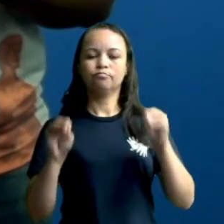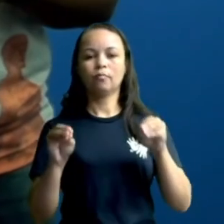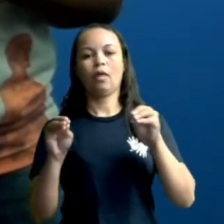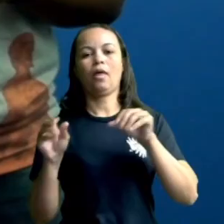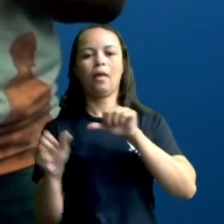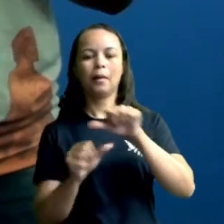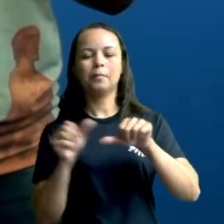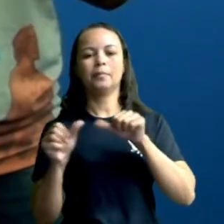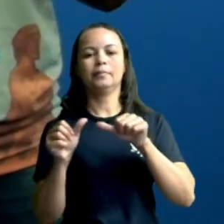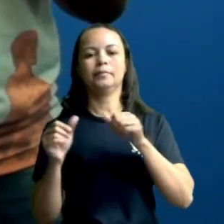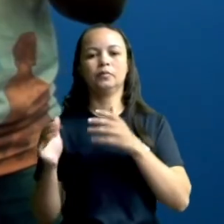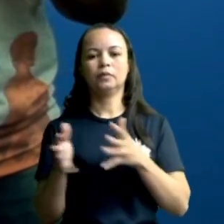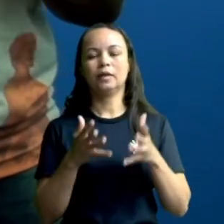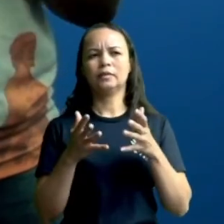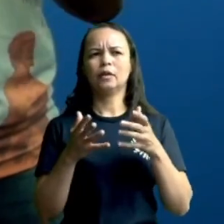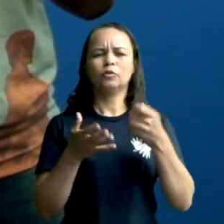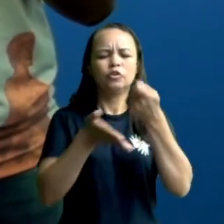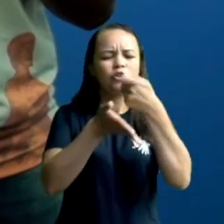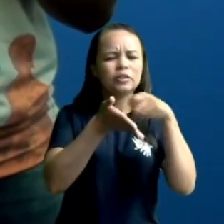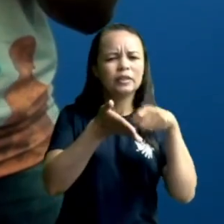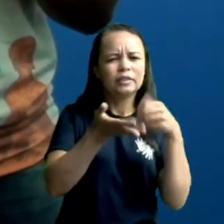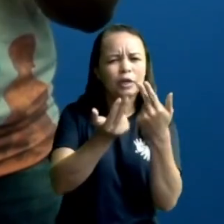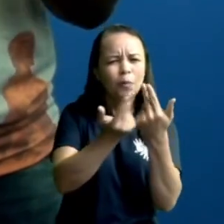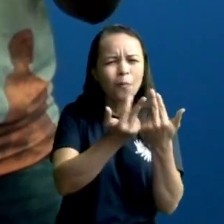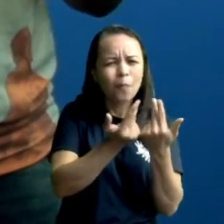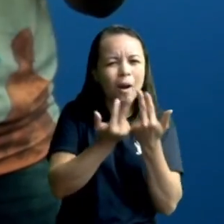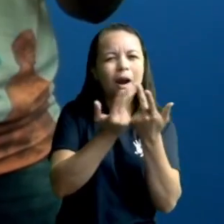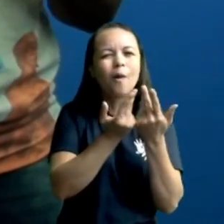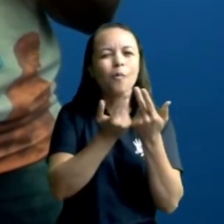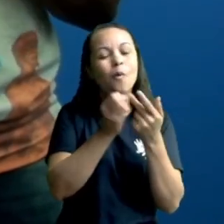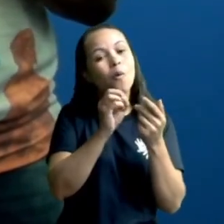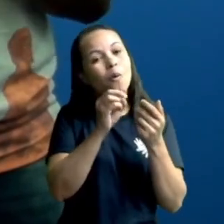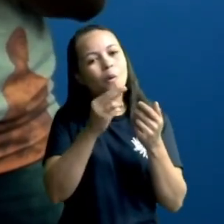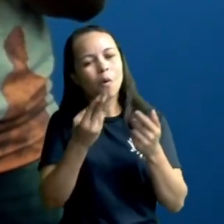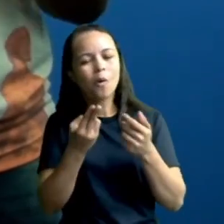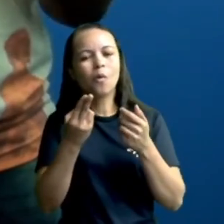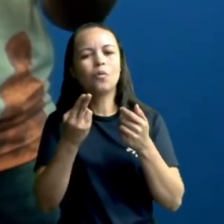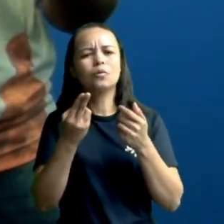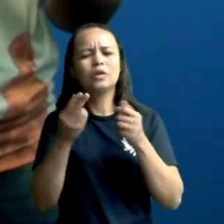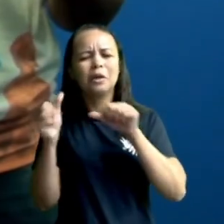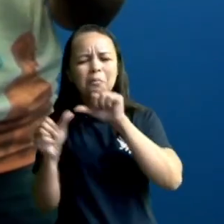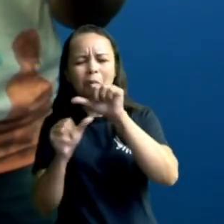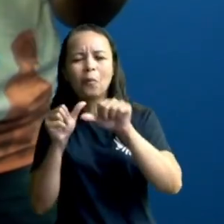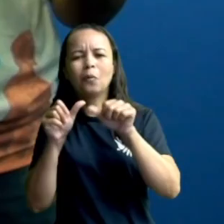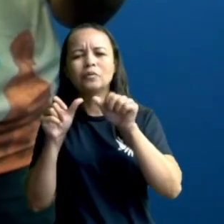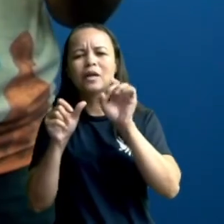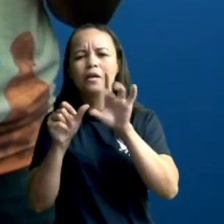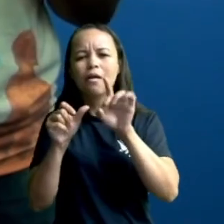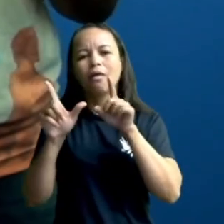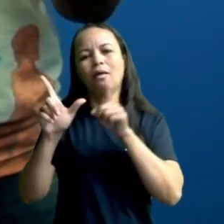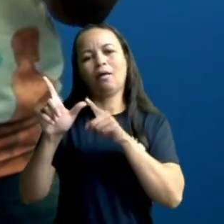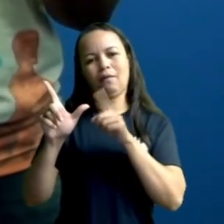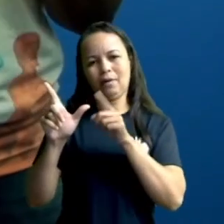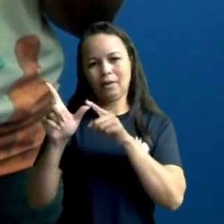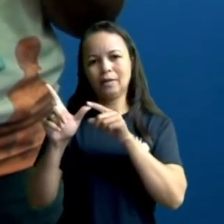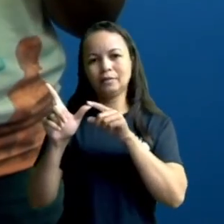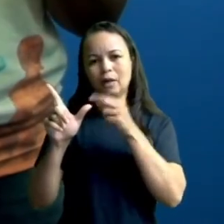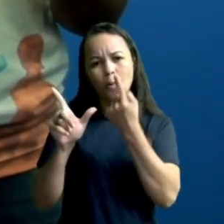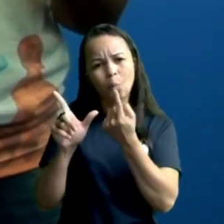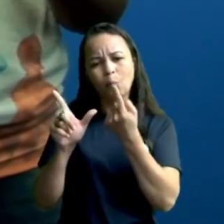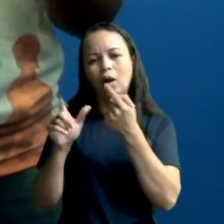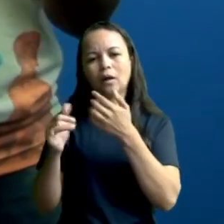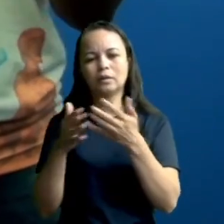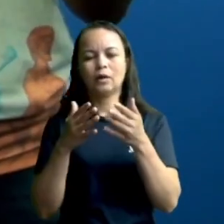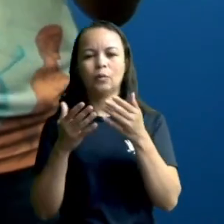que são escritas iguais, do mesmo jeitinho, ou que só muda uma letra, certo? Que são escritas de